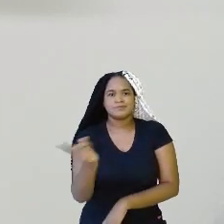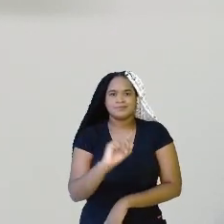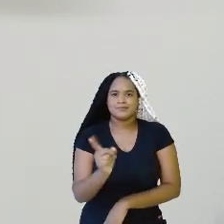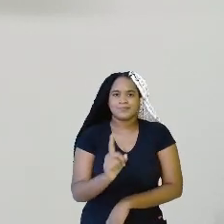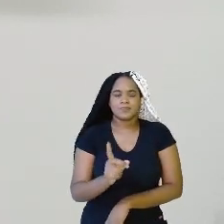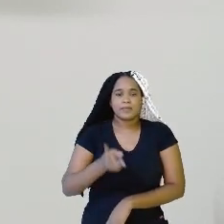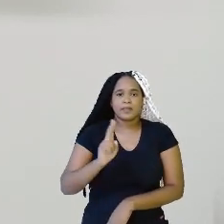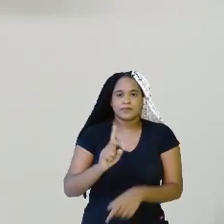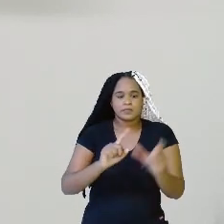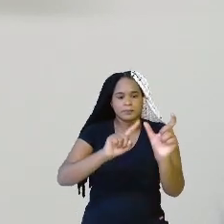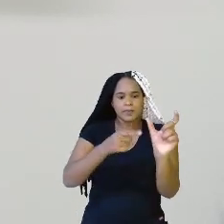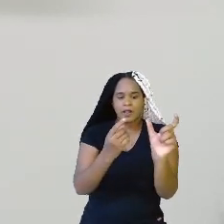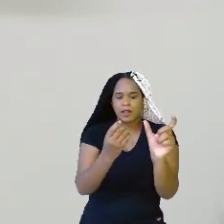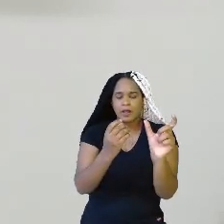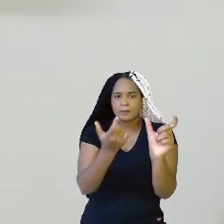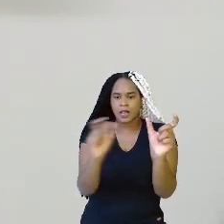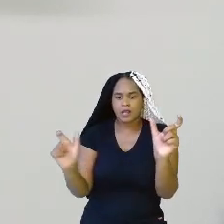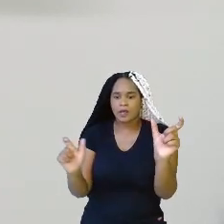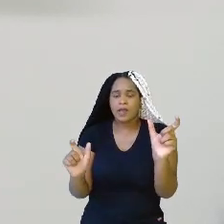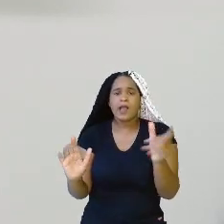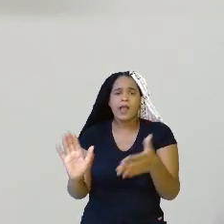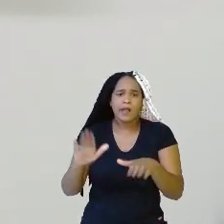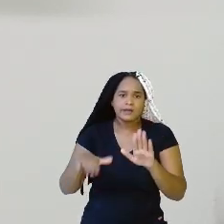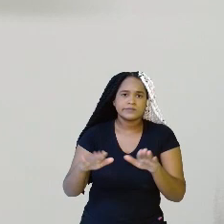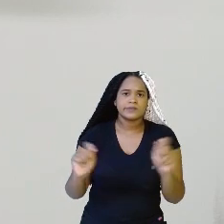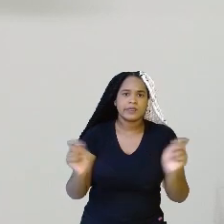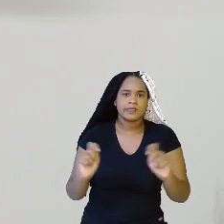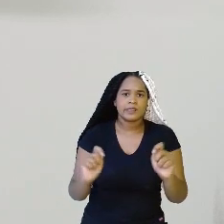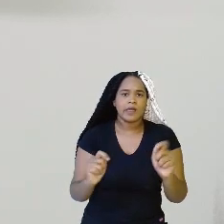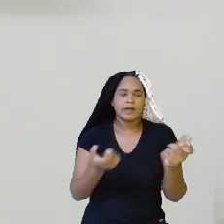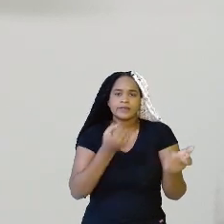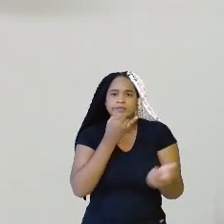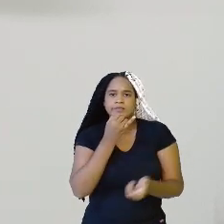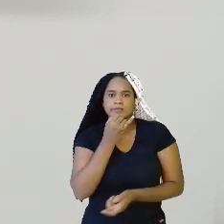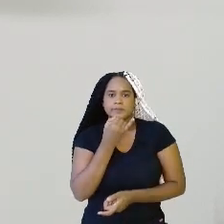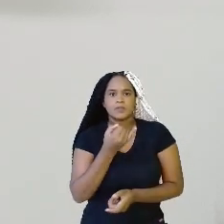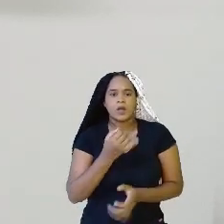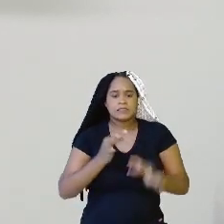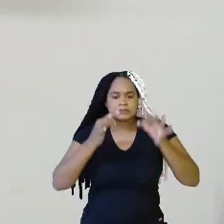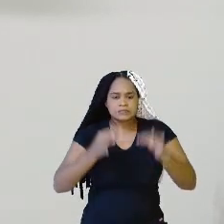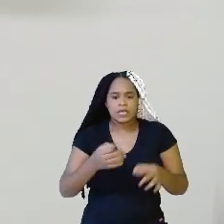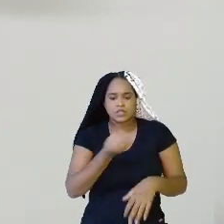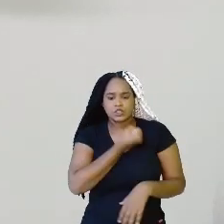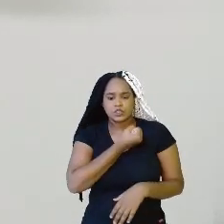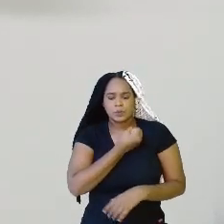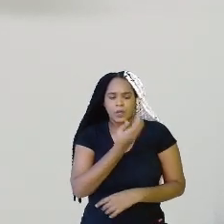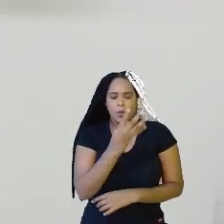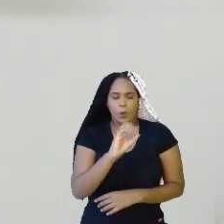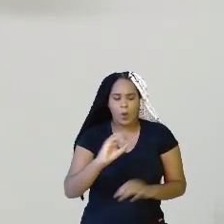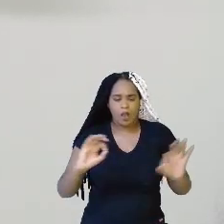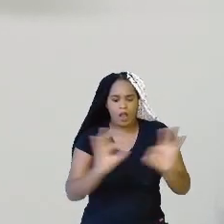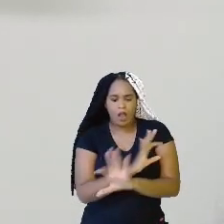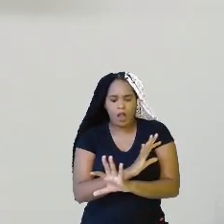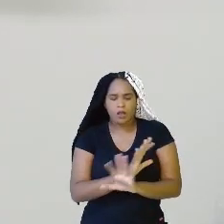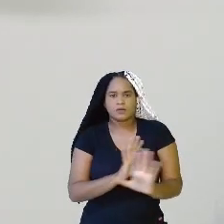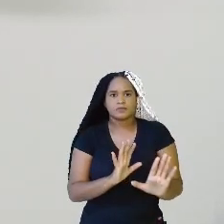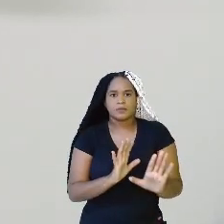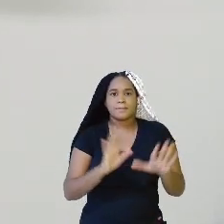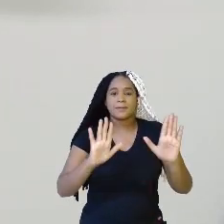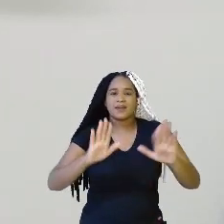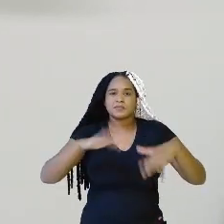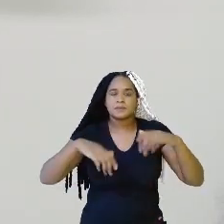Existem situações que podem ser e existem situações que a gente precisa, vamos dizer assim, separar a parte inteira